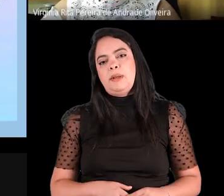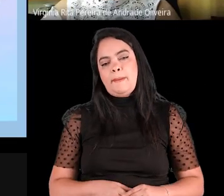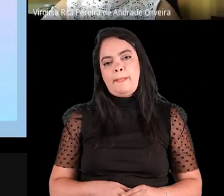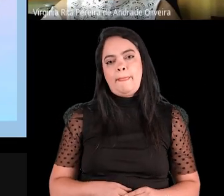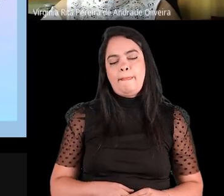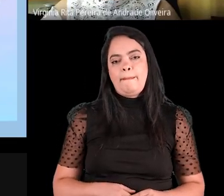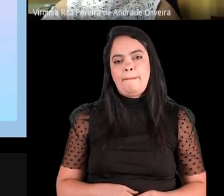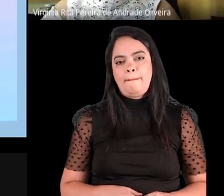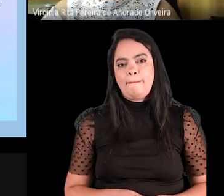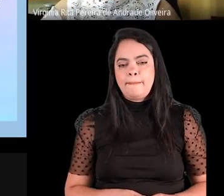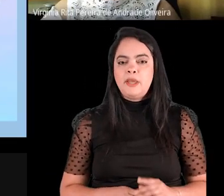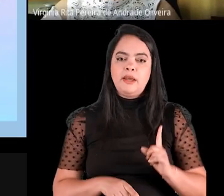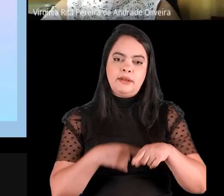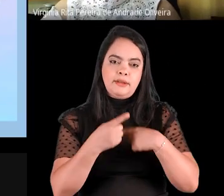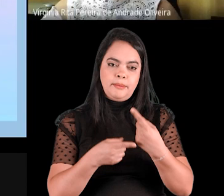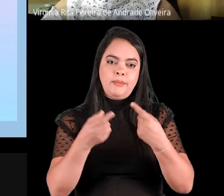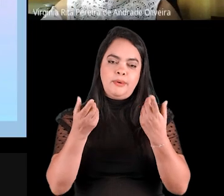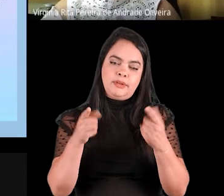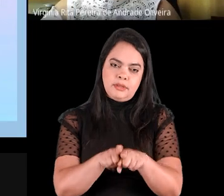atenção mais para frente de dizer que ela